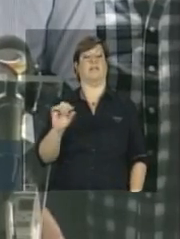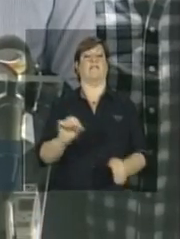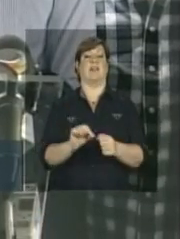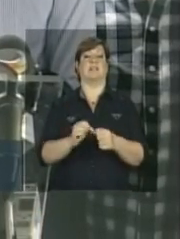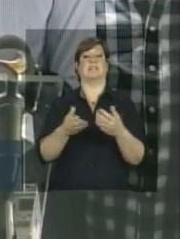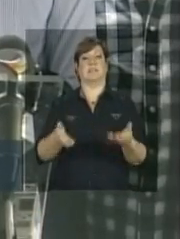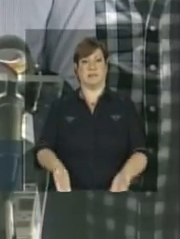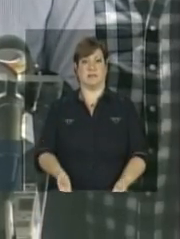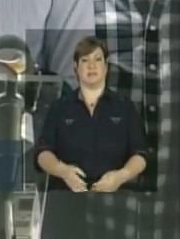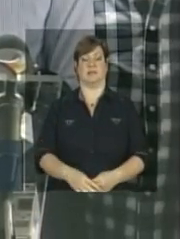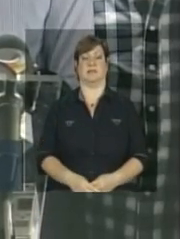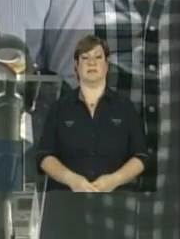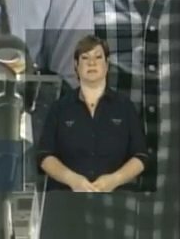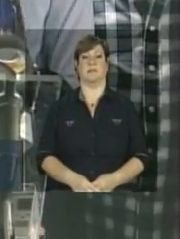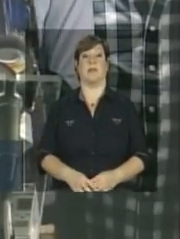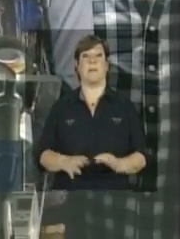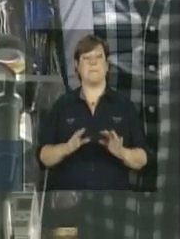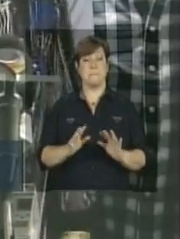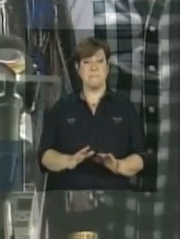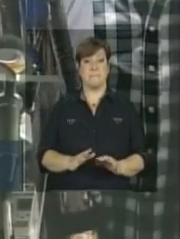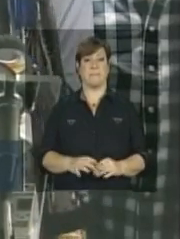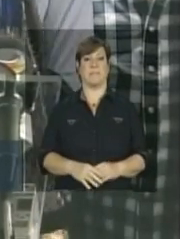No Nordeste.